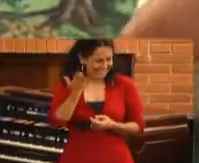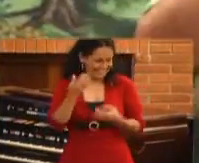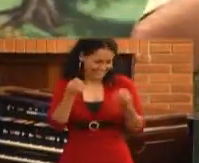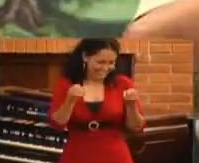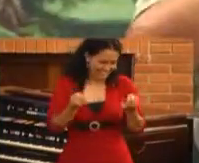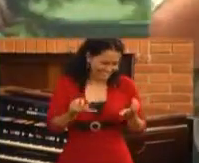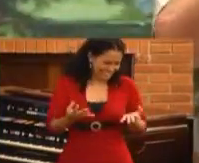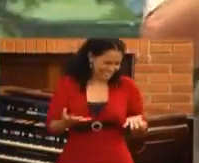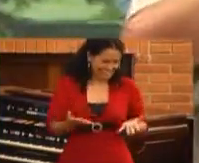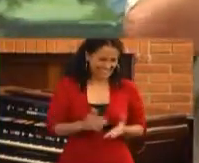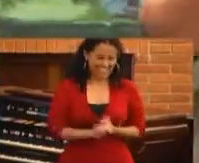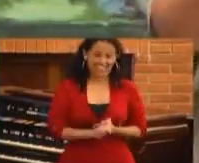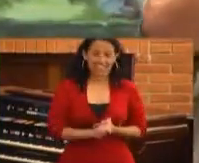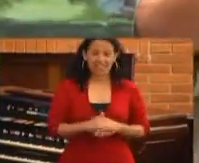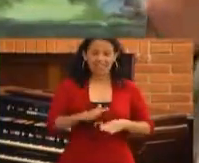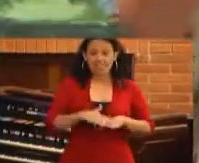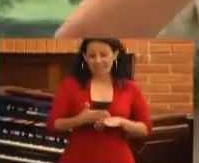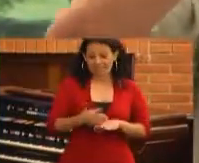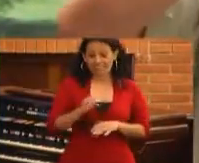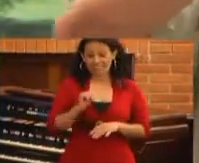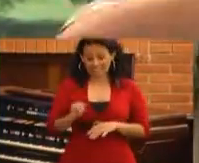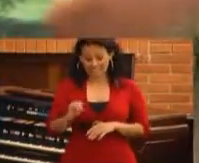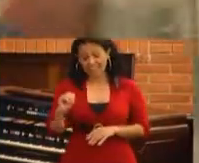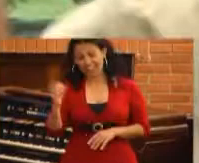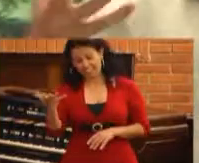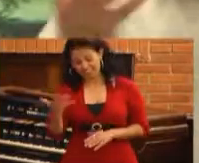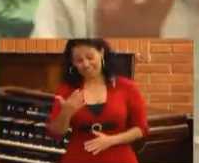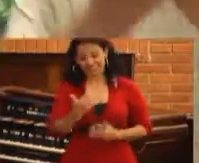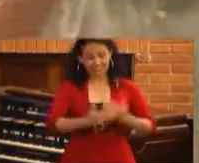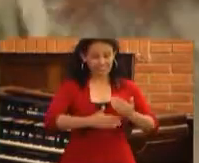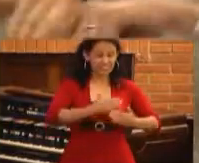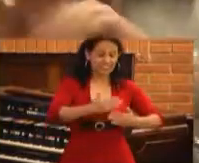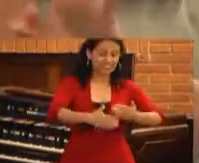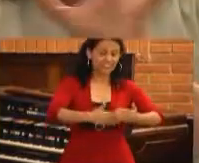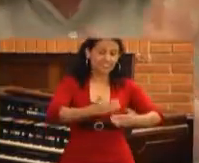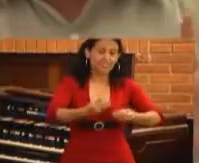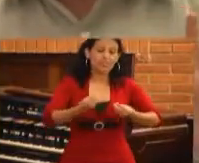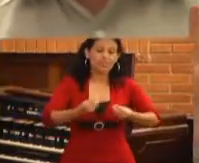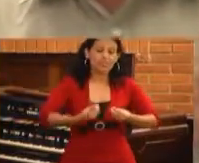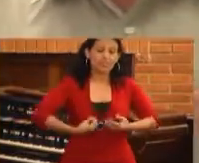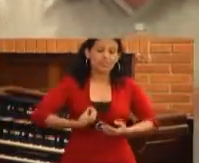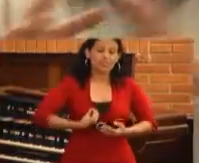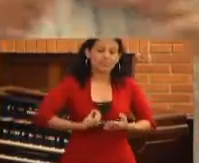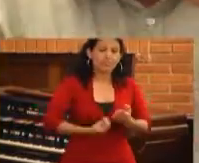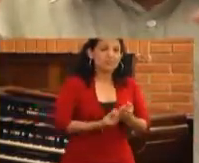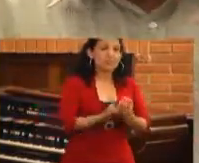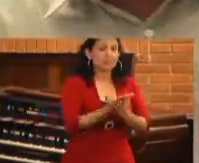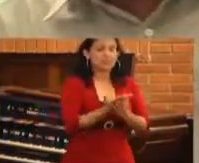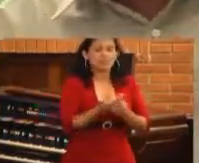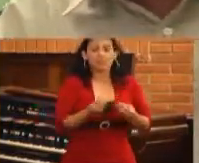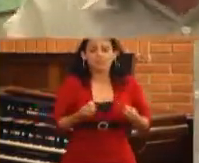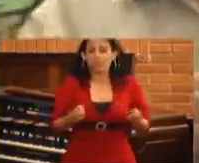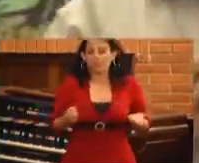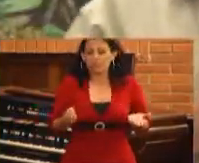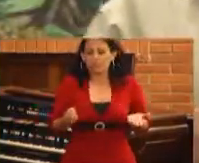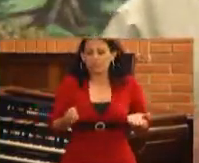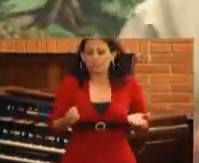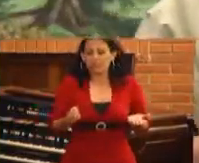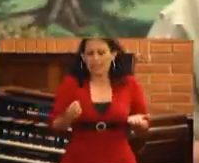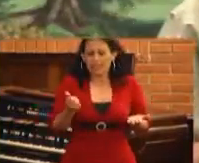Mas se evoluiu desta forma, como foi que esta vida surgiu? Dos